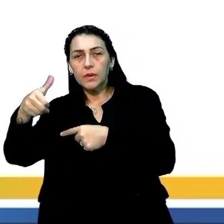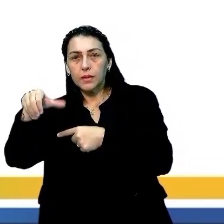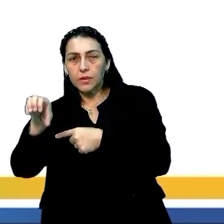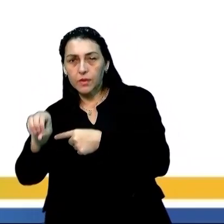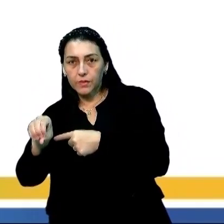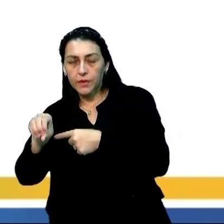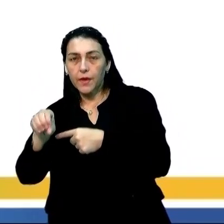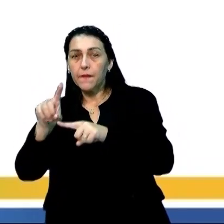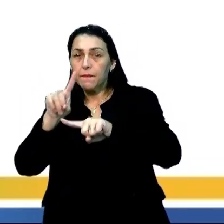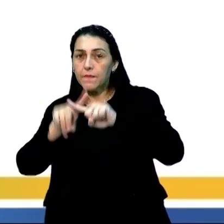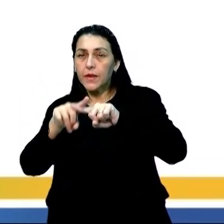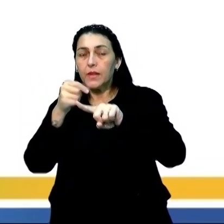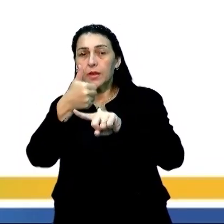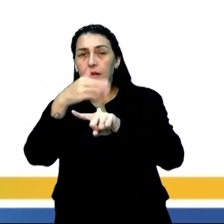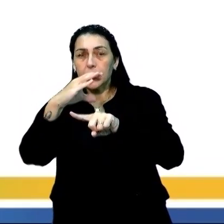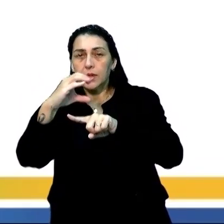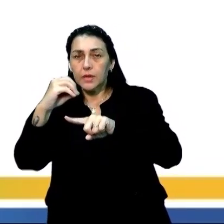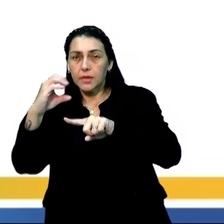39.319 vezes 100.